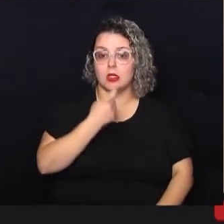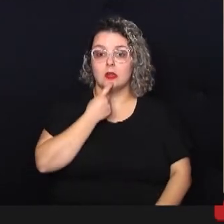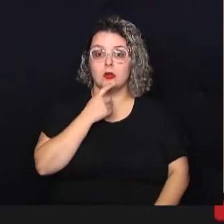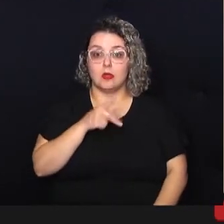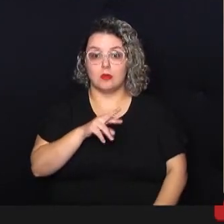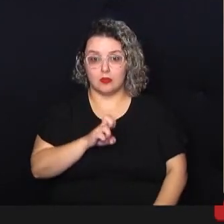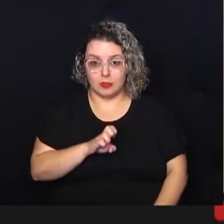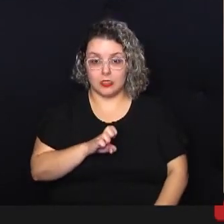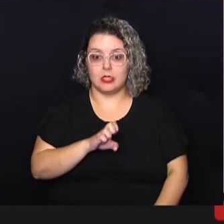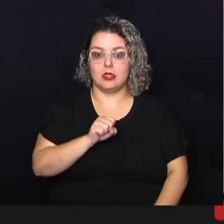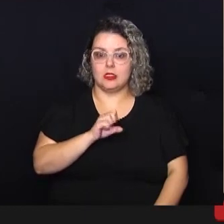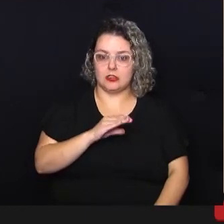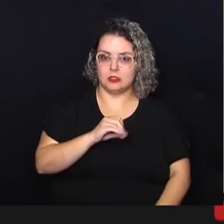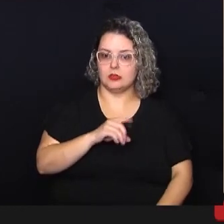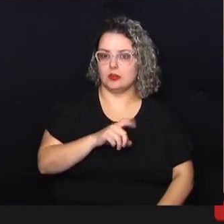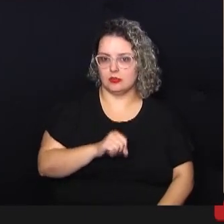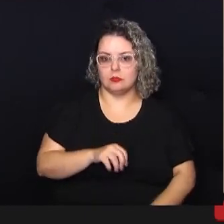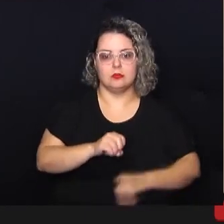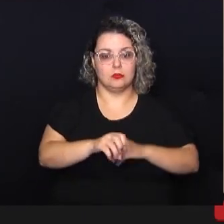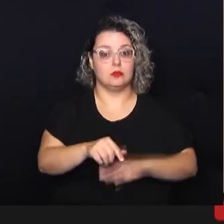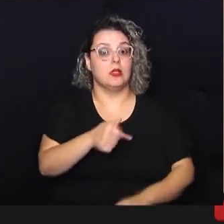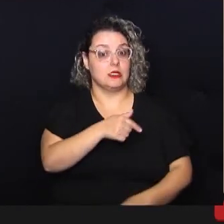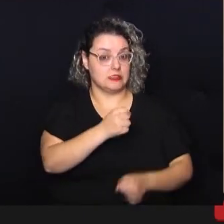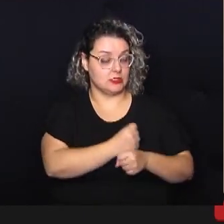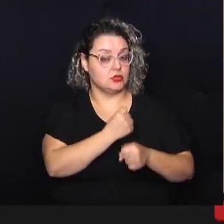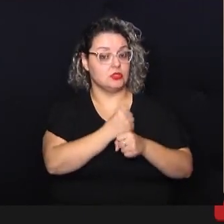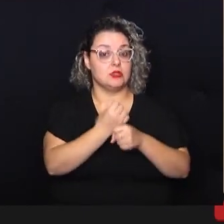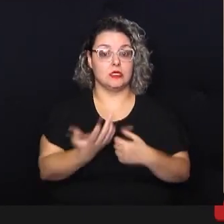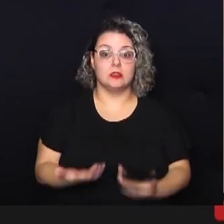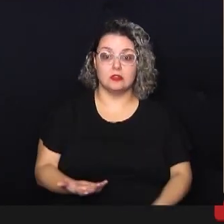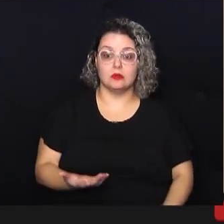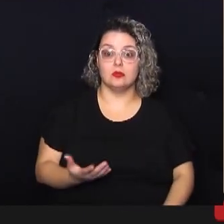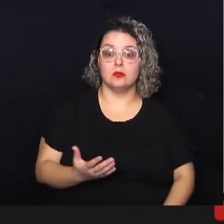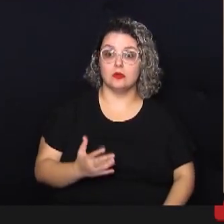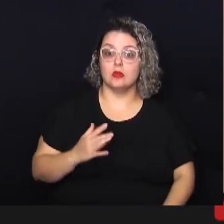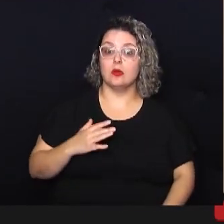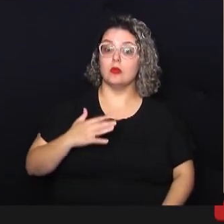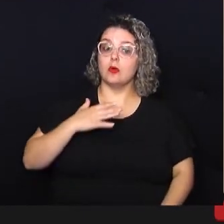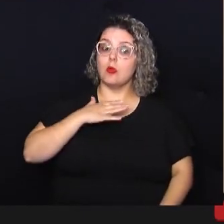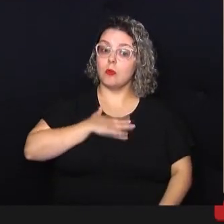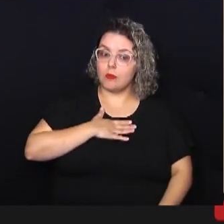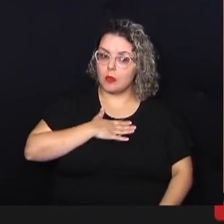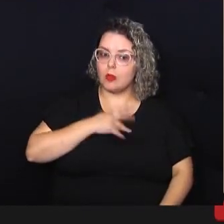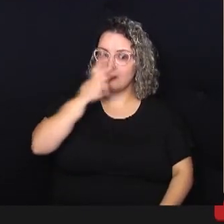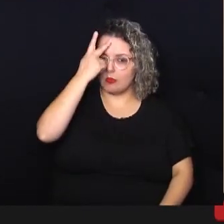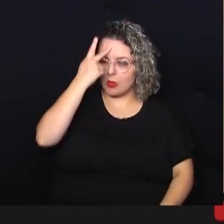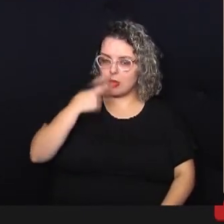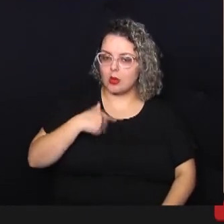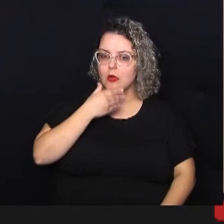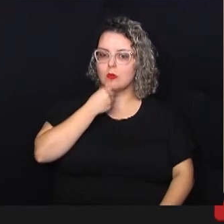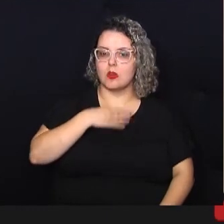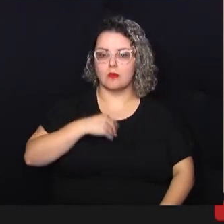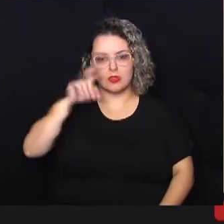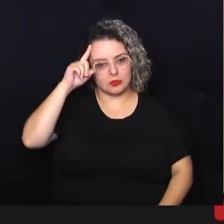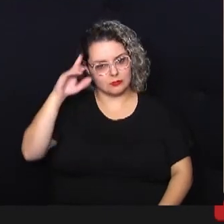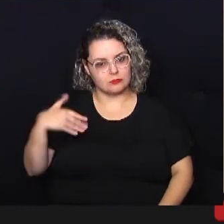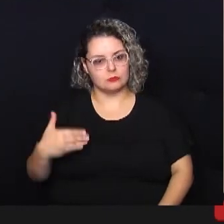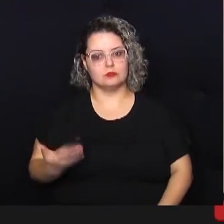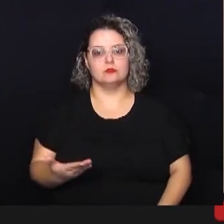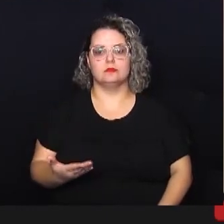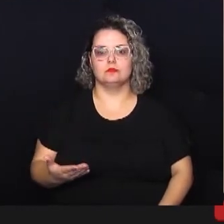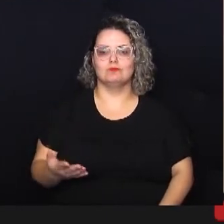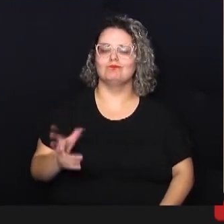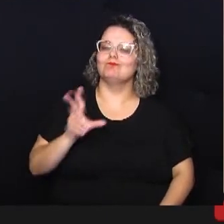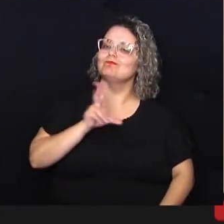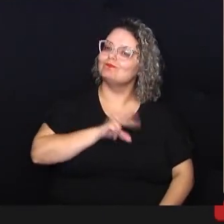e eu dou aula para eles já há 7 anos. Mas foi com o meu próprio filho, no dia a dia, que eu falei: meu Deus,